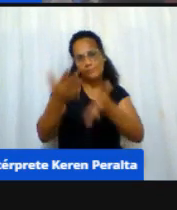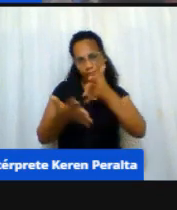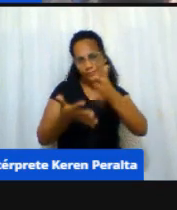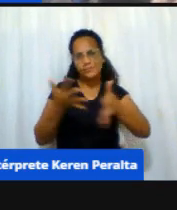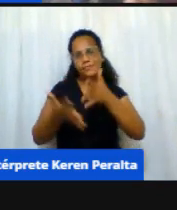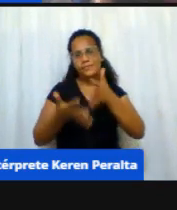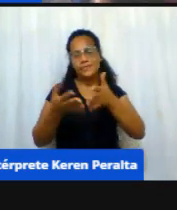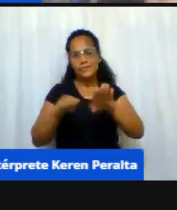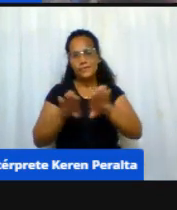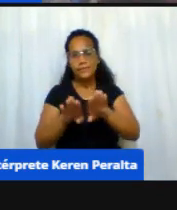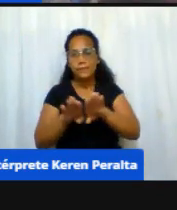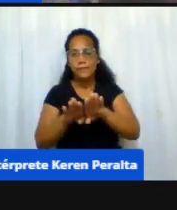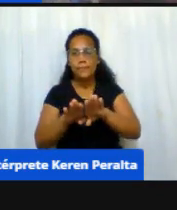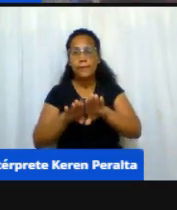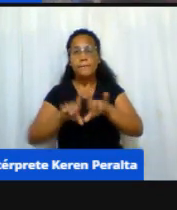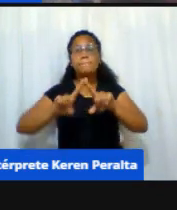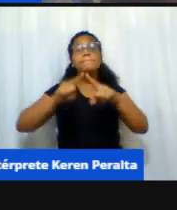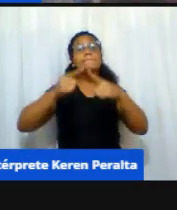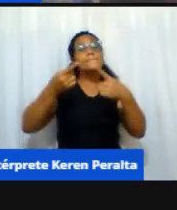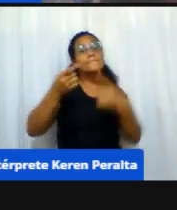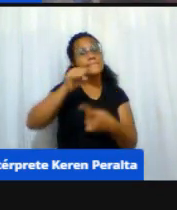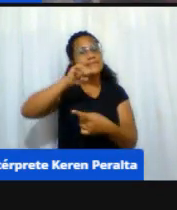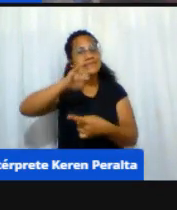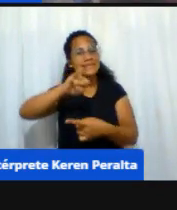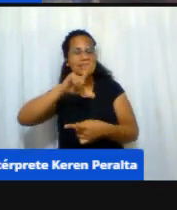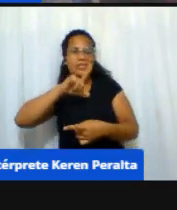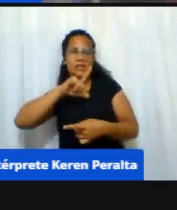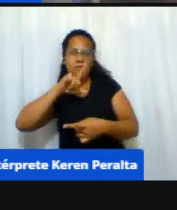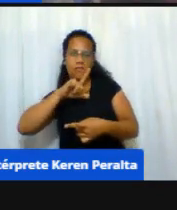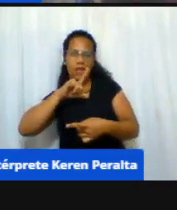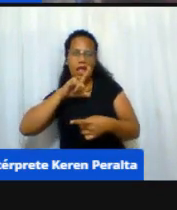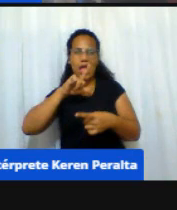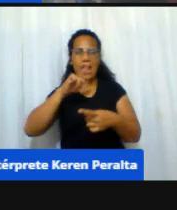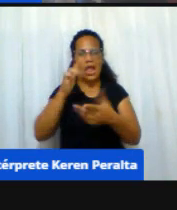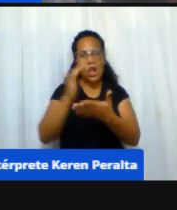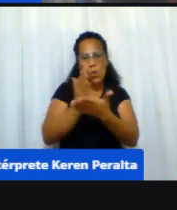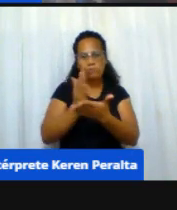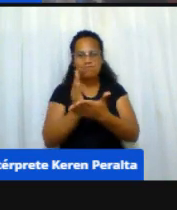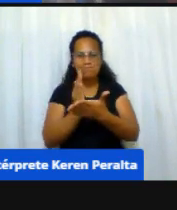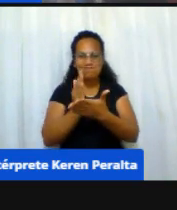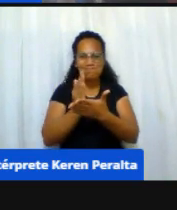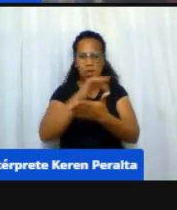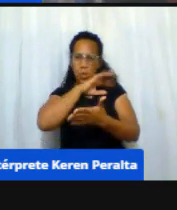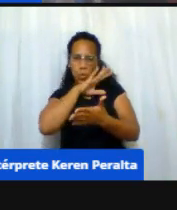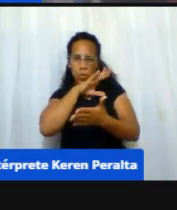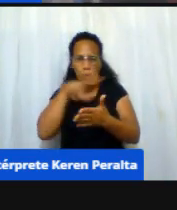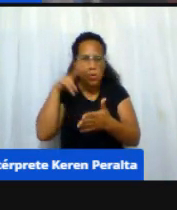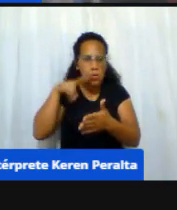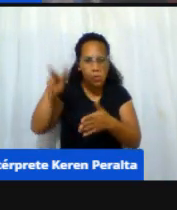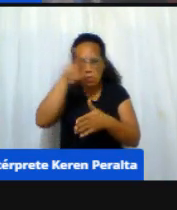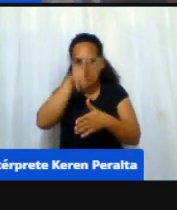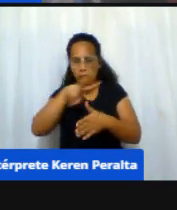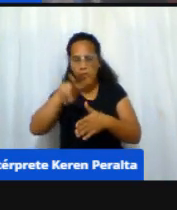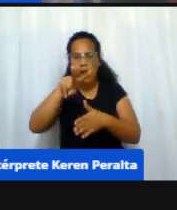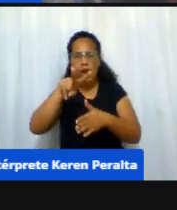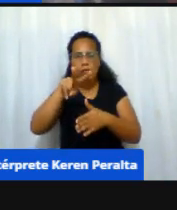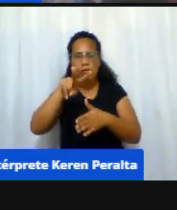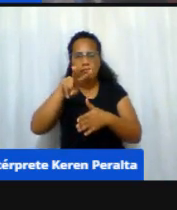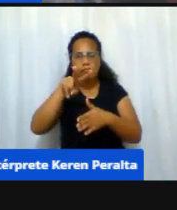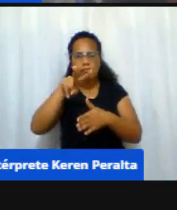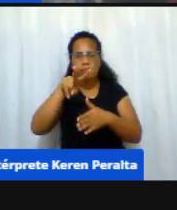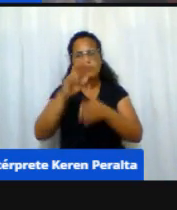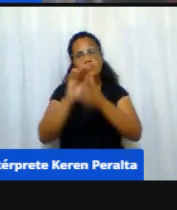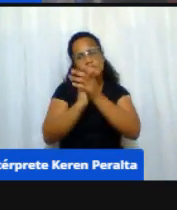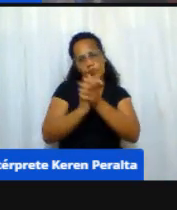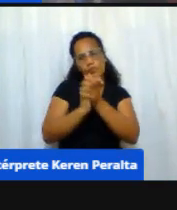algum comprometimento substancial na qualidade comunicativa, por favor reportar via chat, a fim de que a equipe